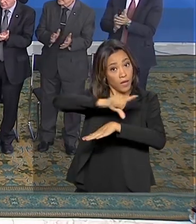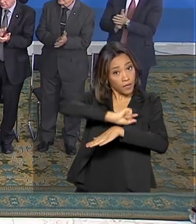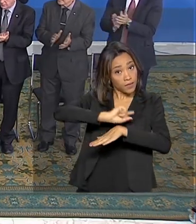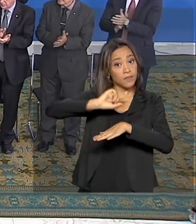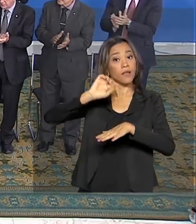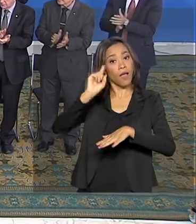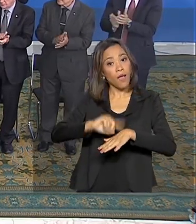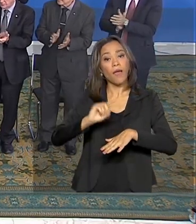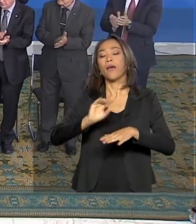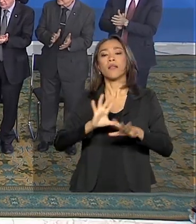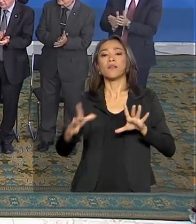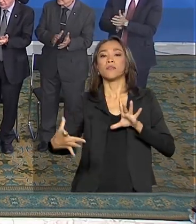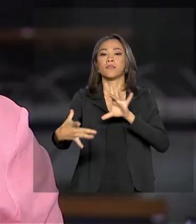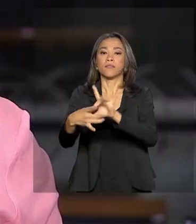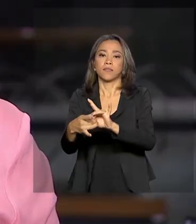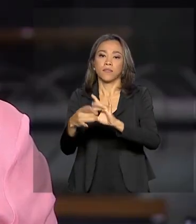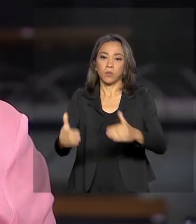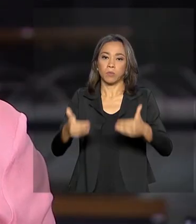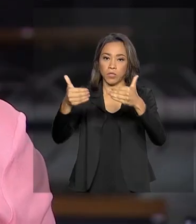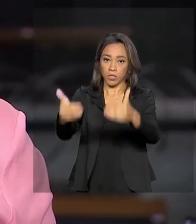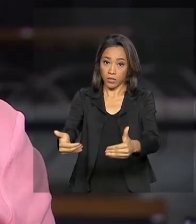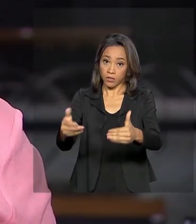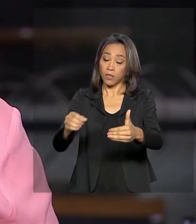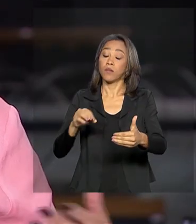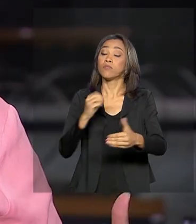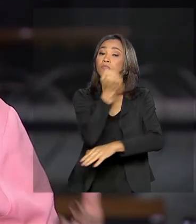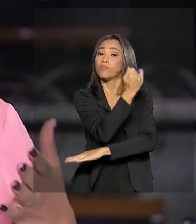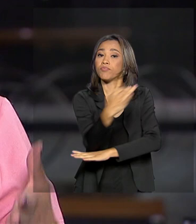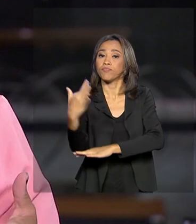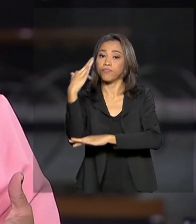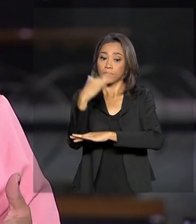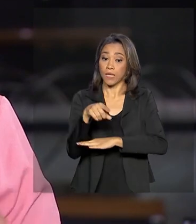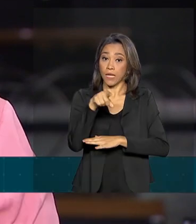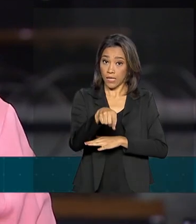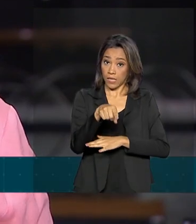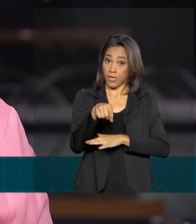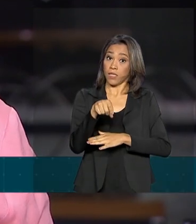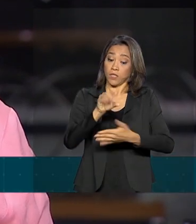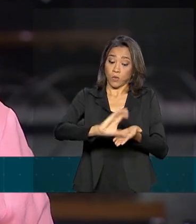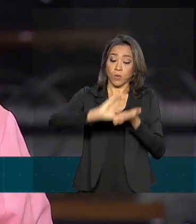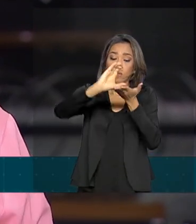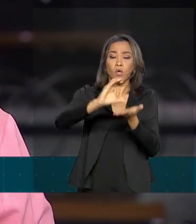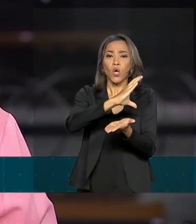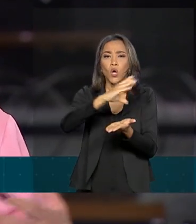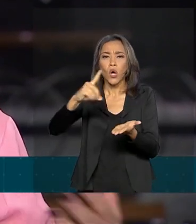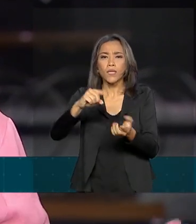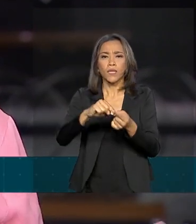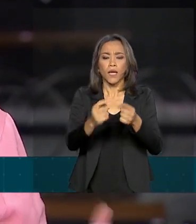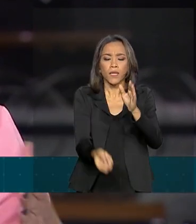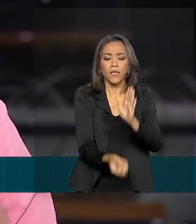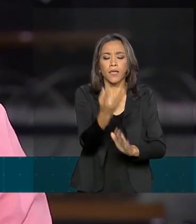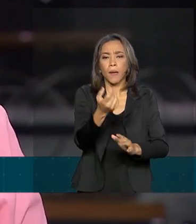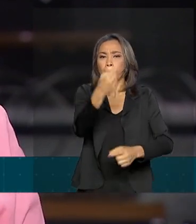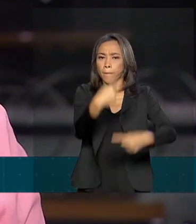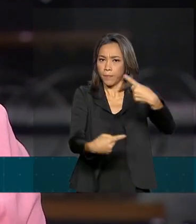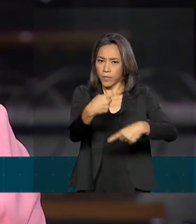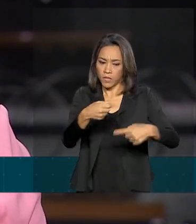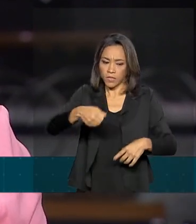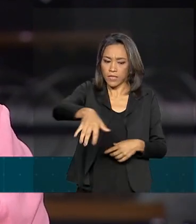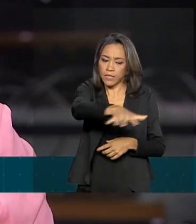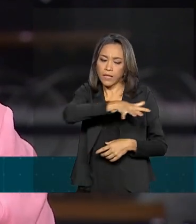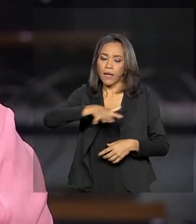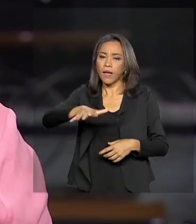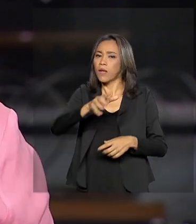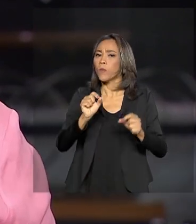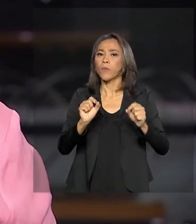parte do Ministério do Meio Ambiente. O Conselho vai acompanhar e coordenar a implementação de políticas públicas na Amazônia